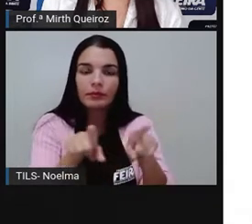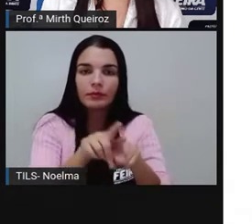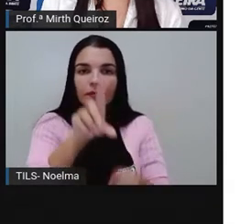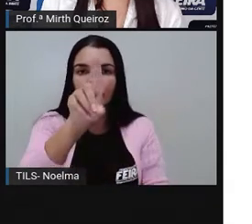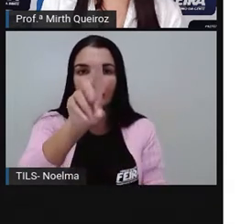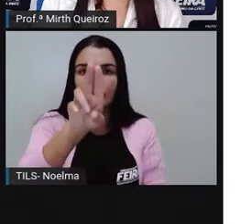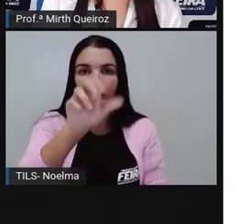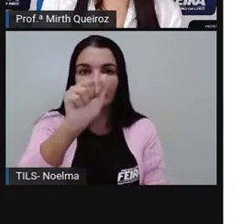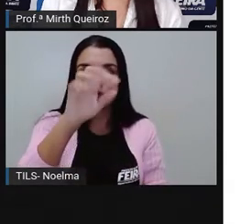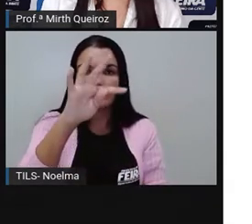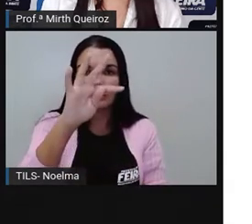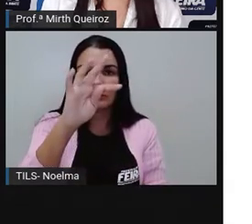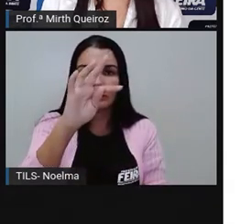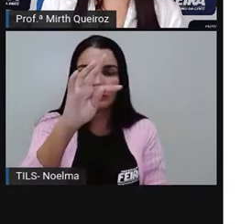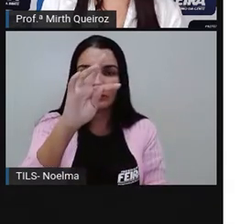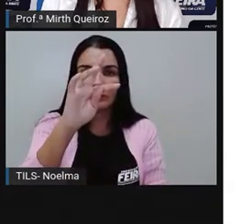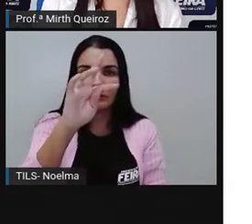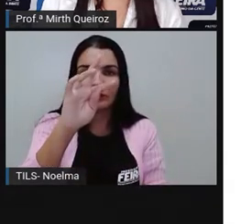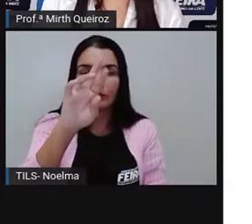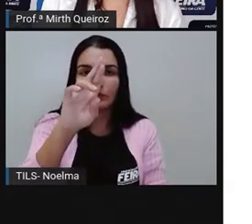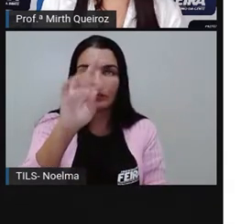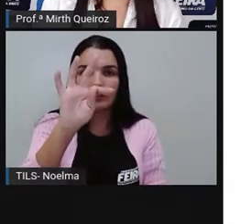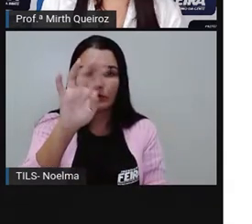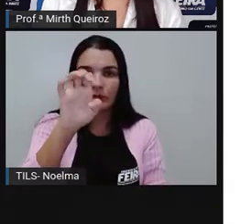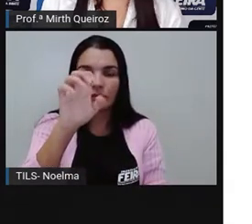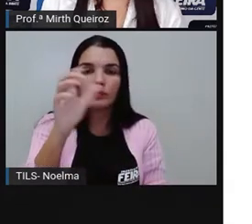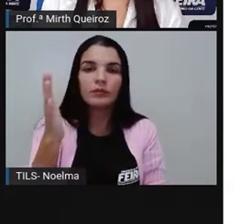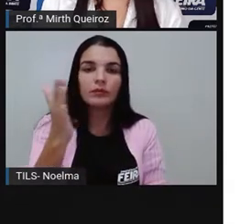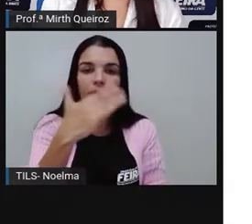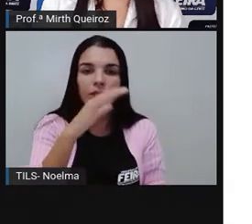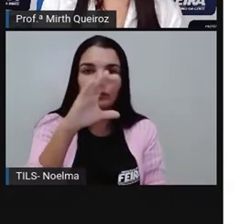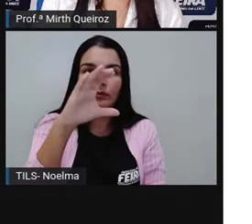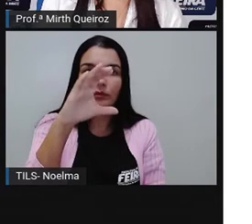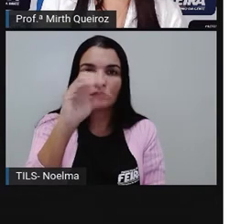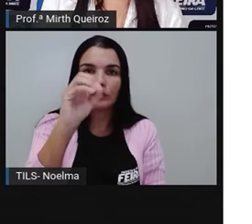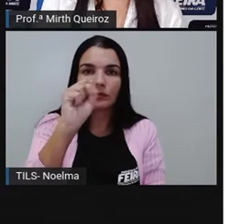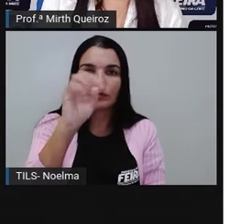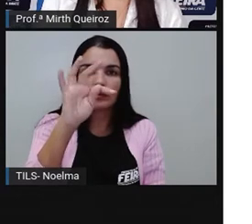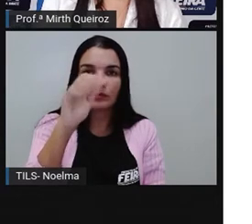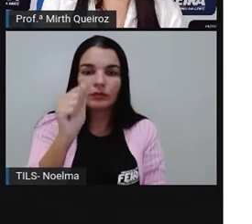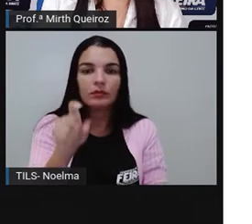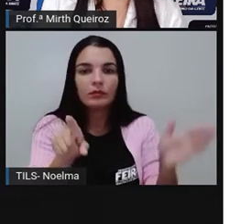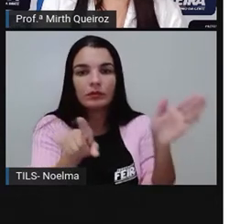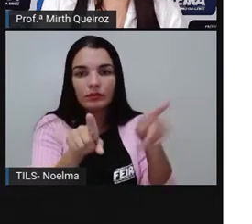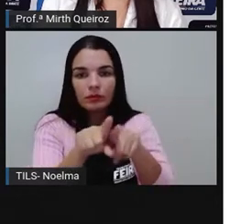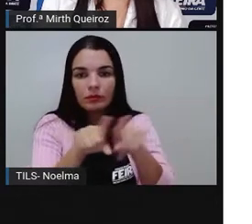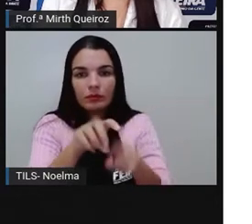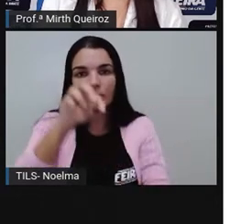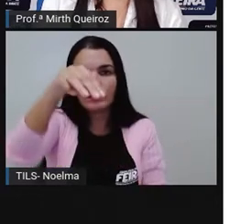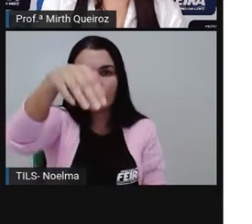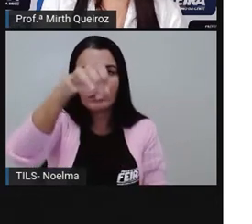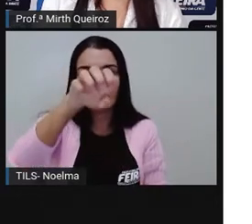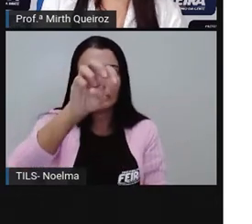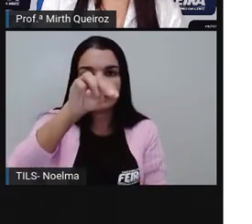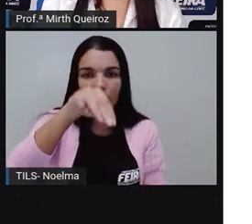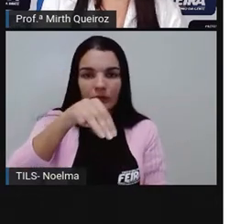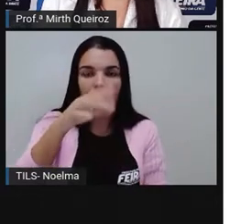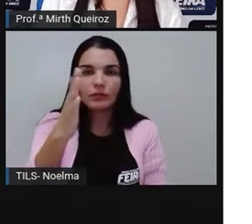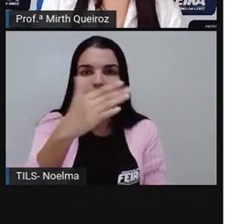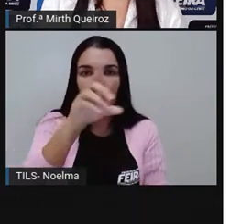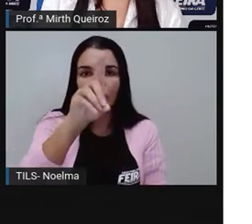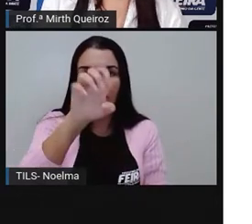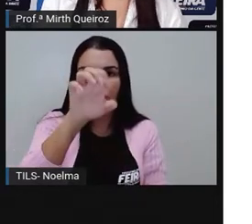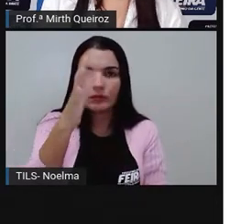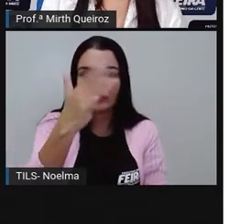Costa e Mendes Sá. Esses foram os três primeiros governadores gerais, exatamente nessa